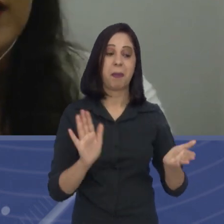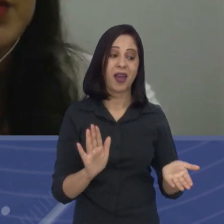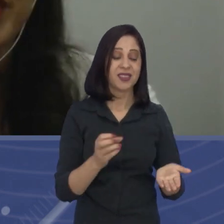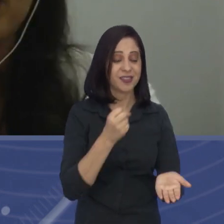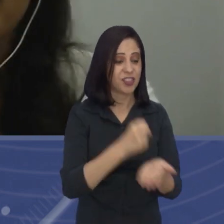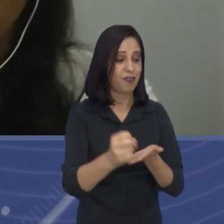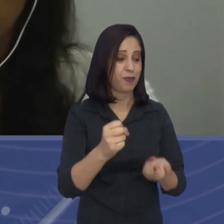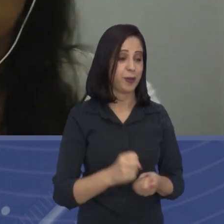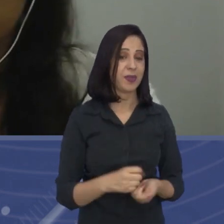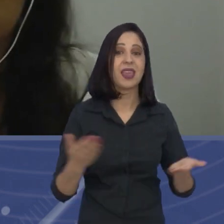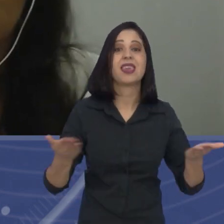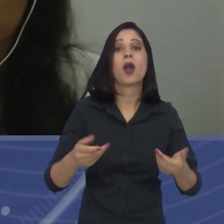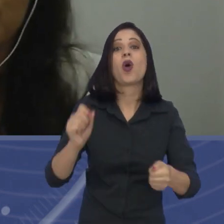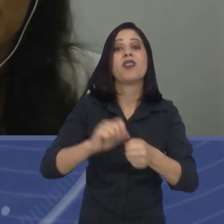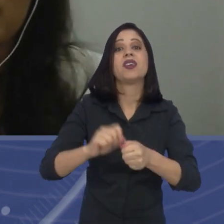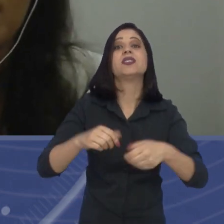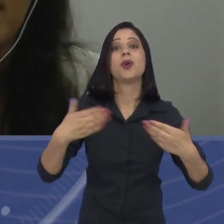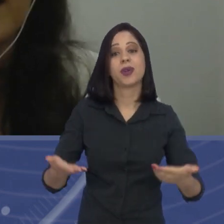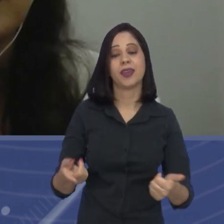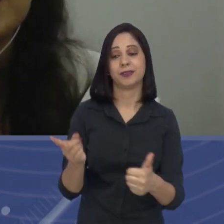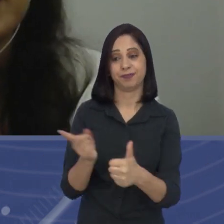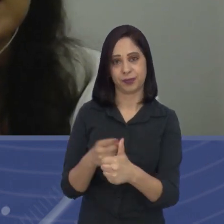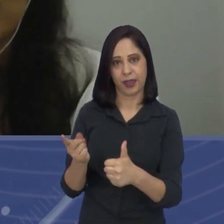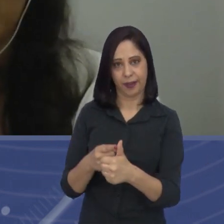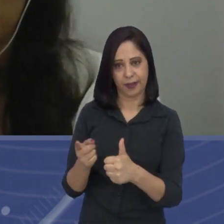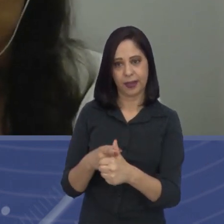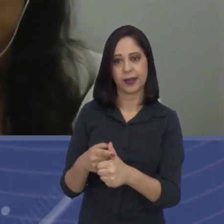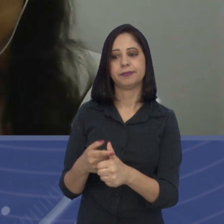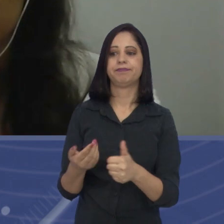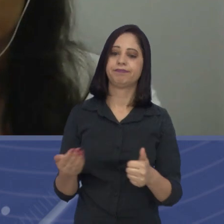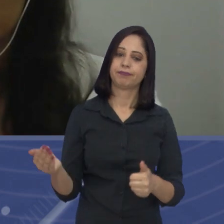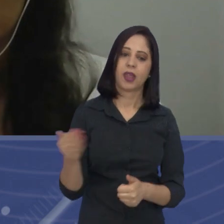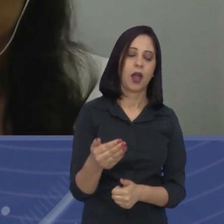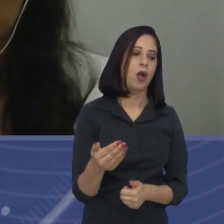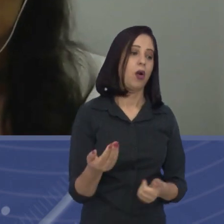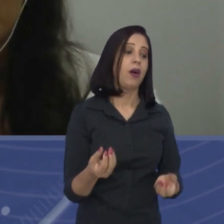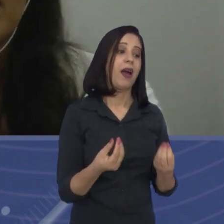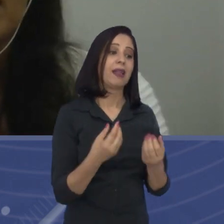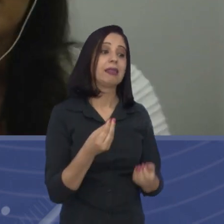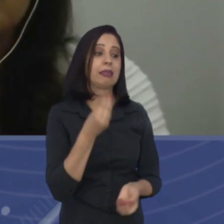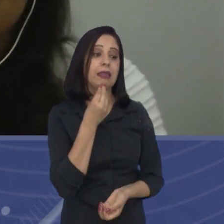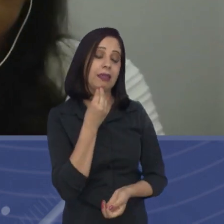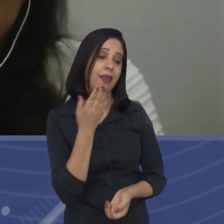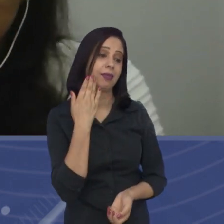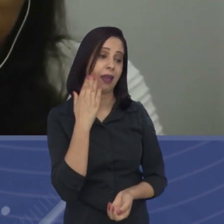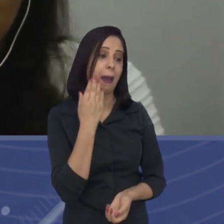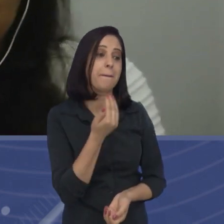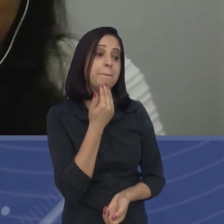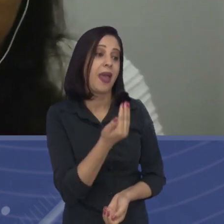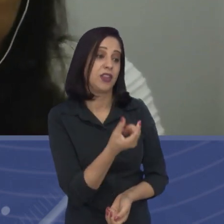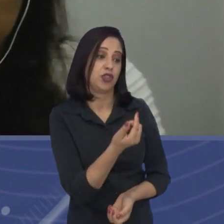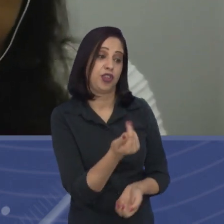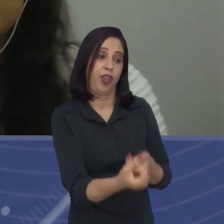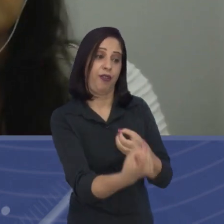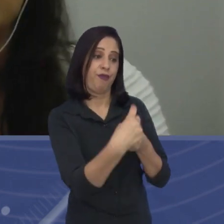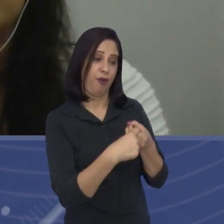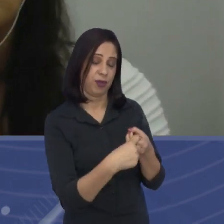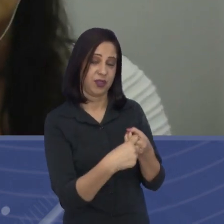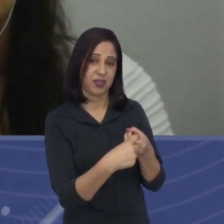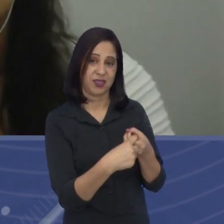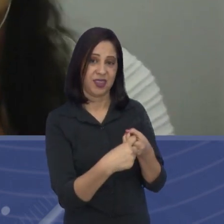Primeiro passo, procurar quem vendeu e tentar desfazer o negócio. Não surtiu o